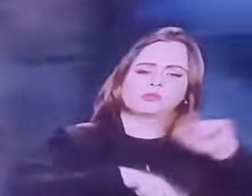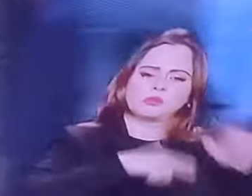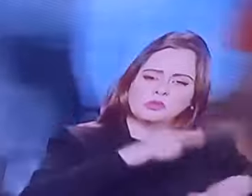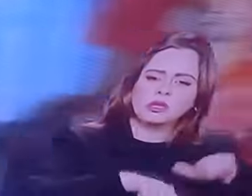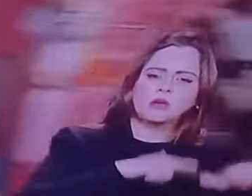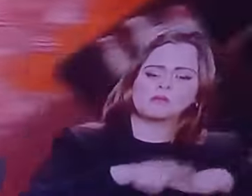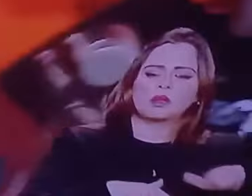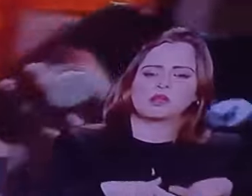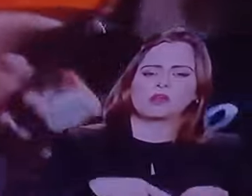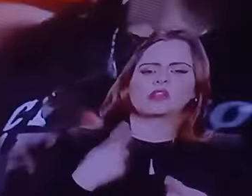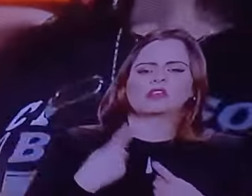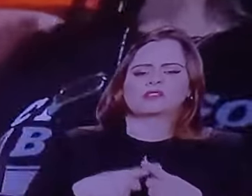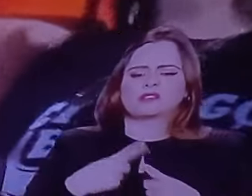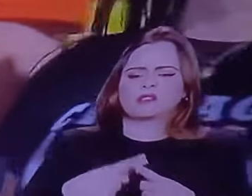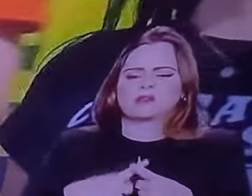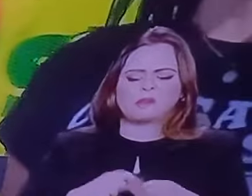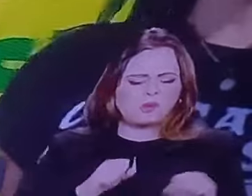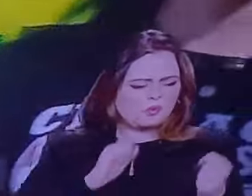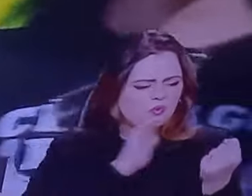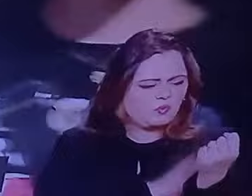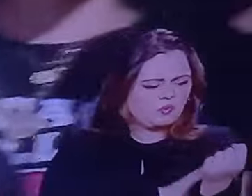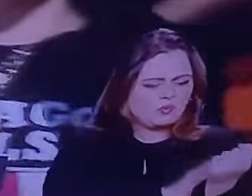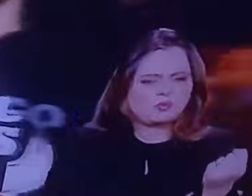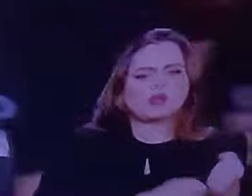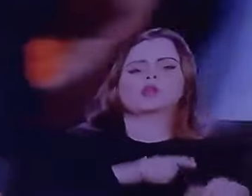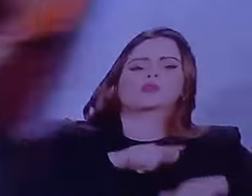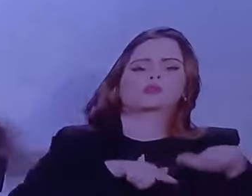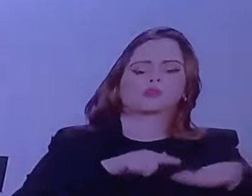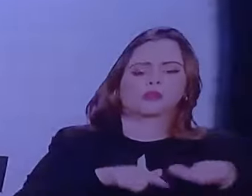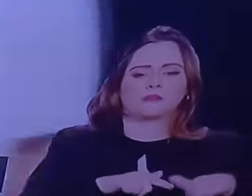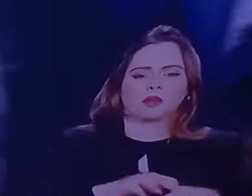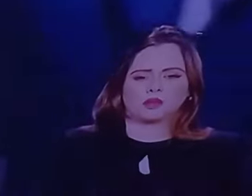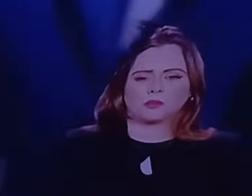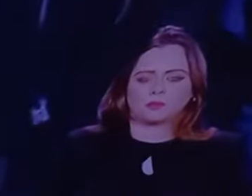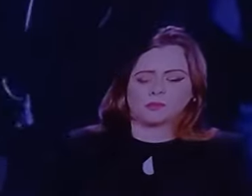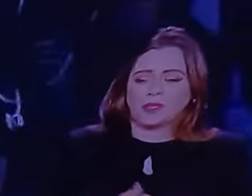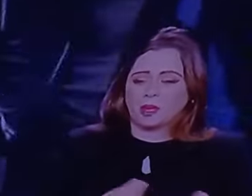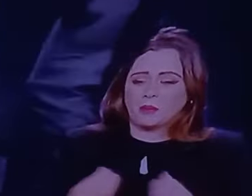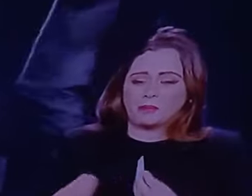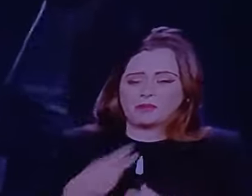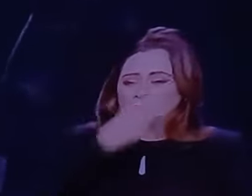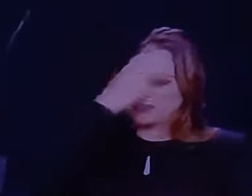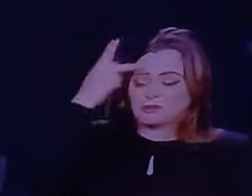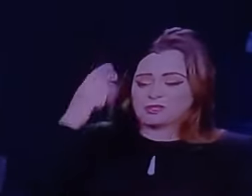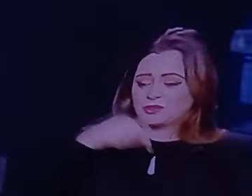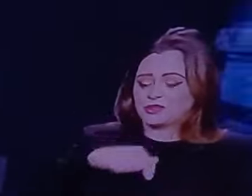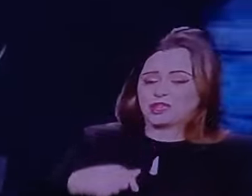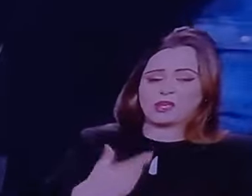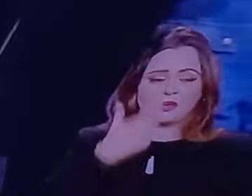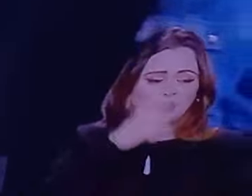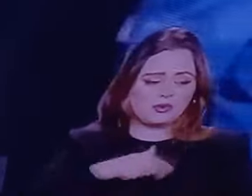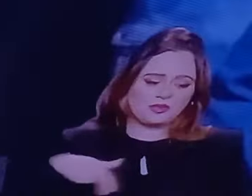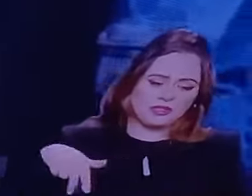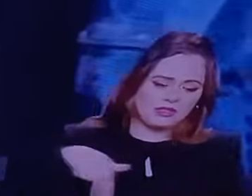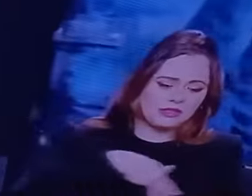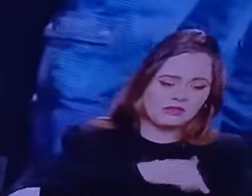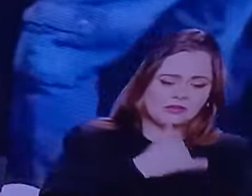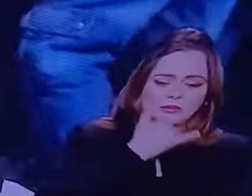e com o sangue dado ao seu trabalho. É muita gente aqui em cima desse palco, gente. Aí eu não consigo andar.